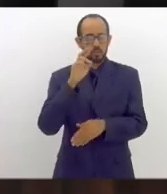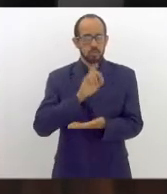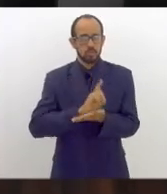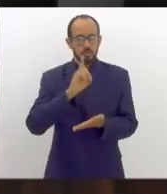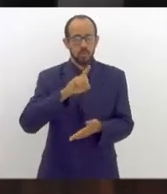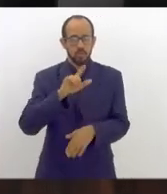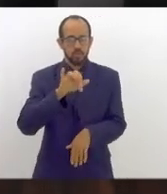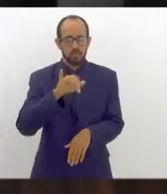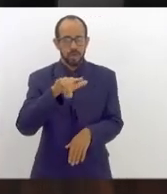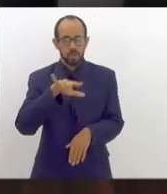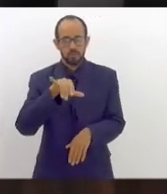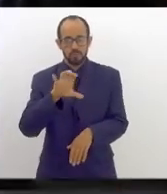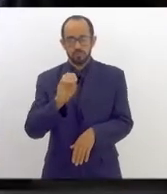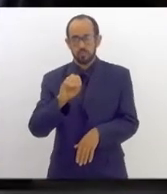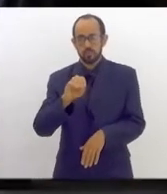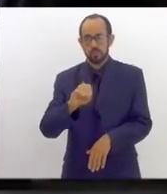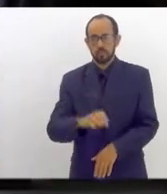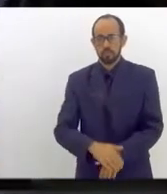favor